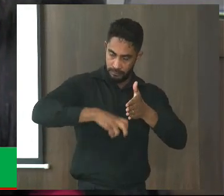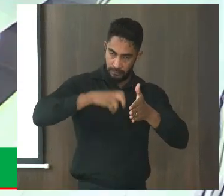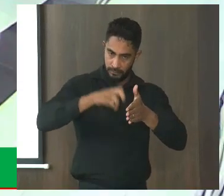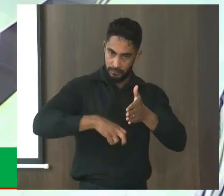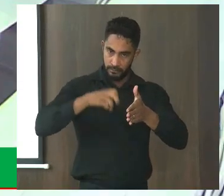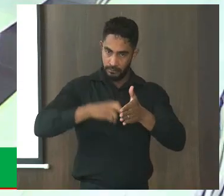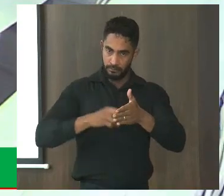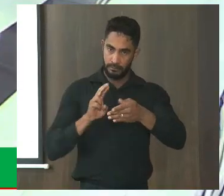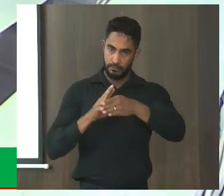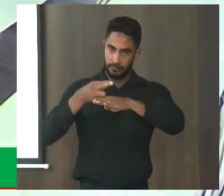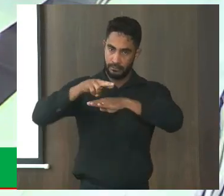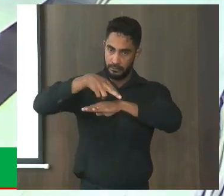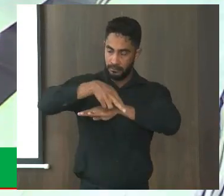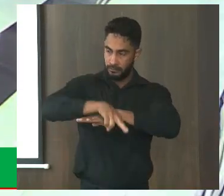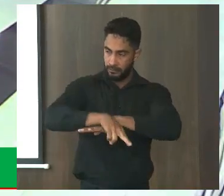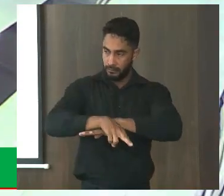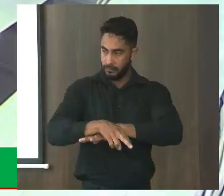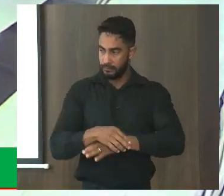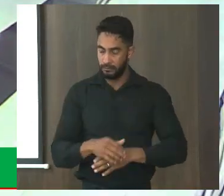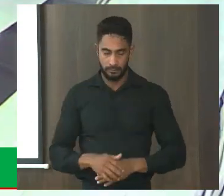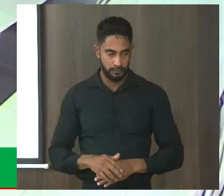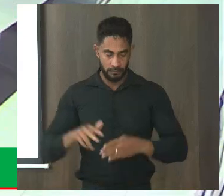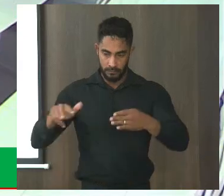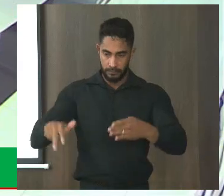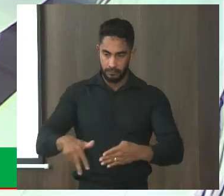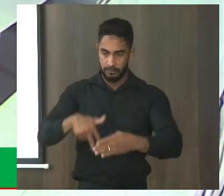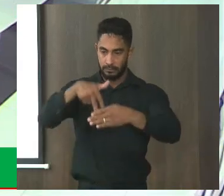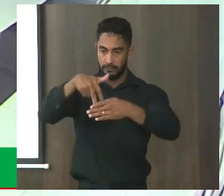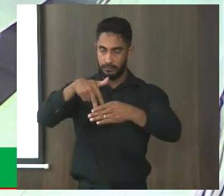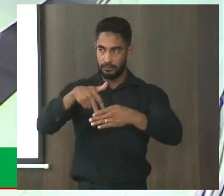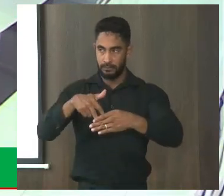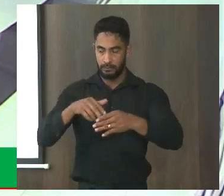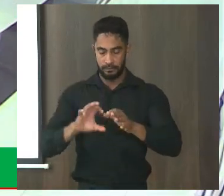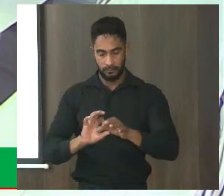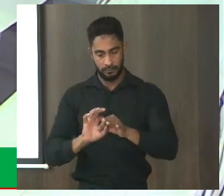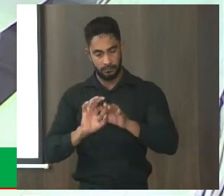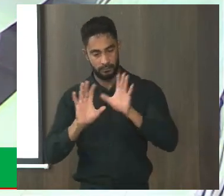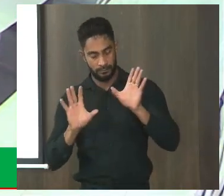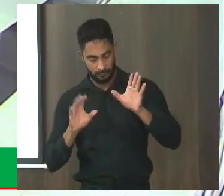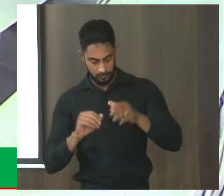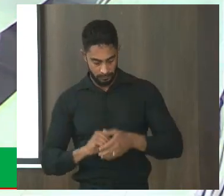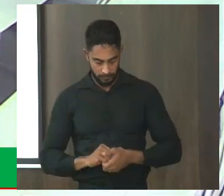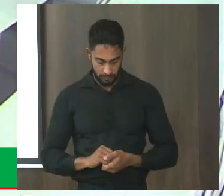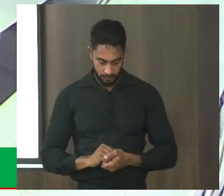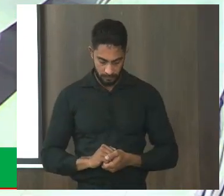disposição. Obrigado, presidente. Pode ficar à vontade.